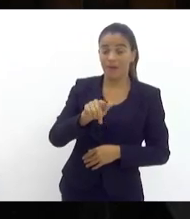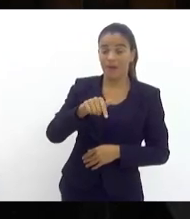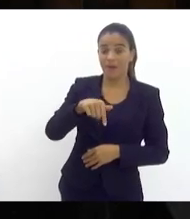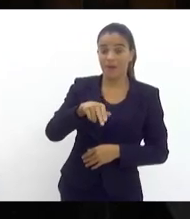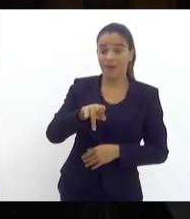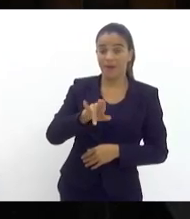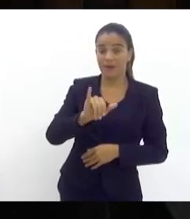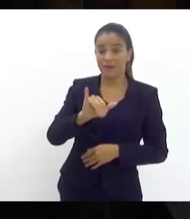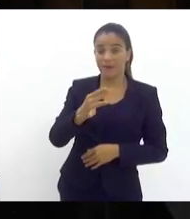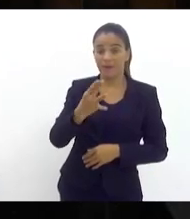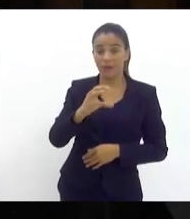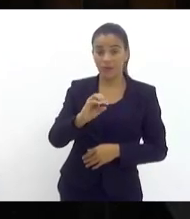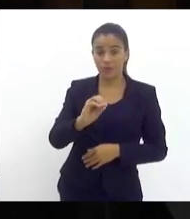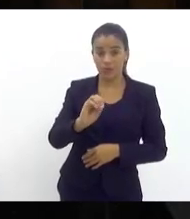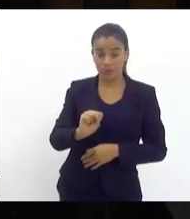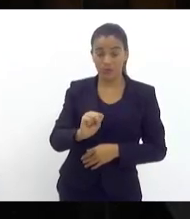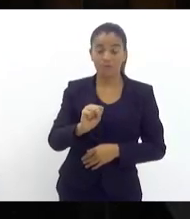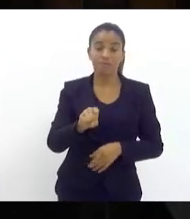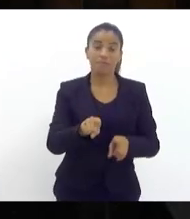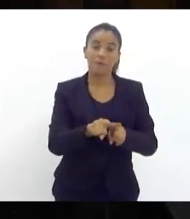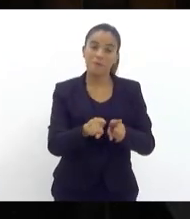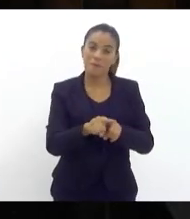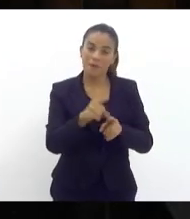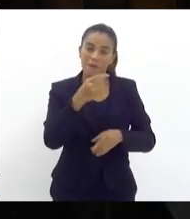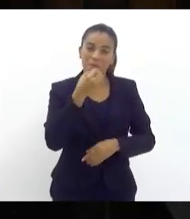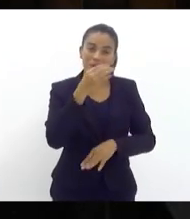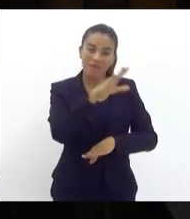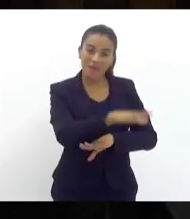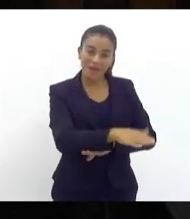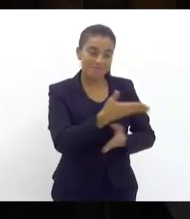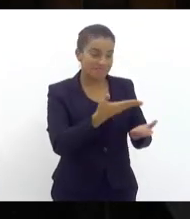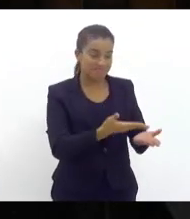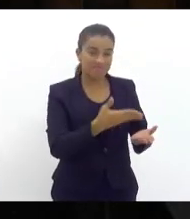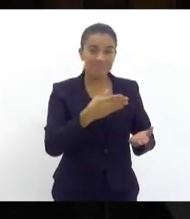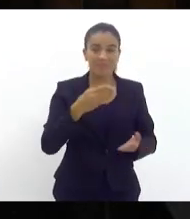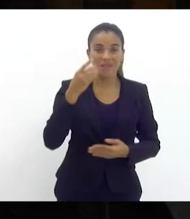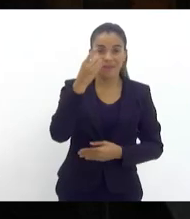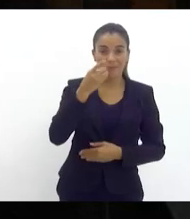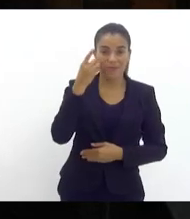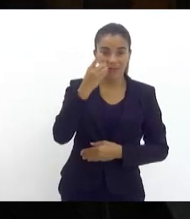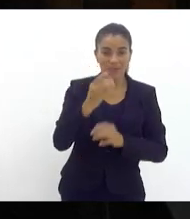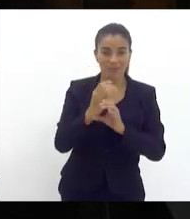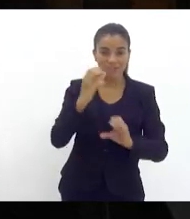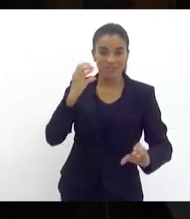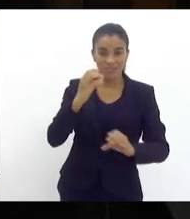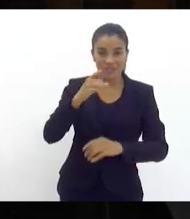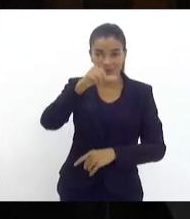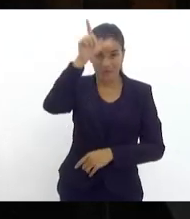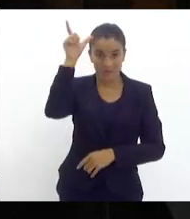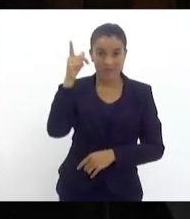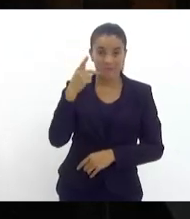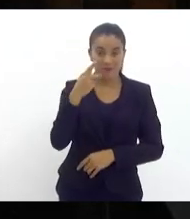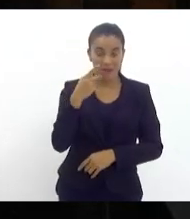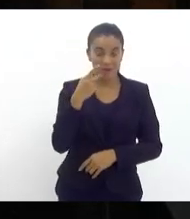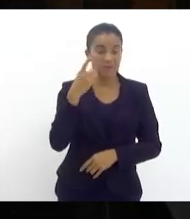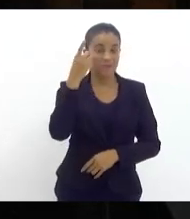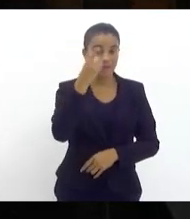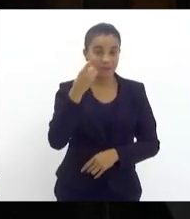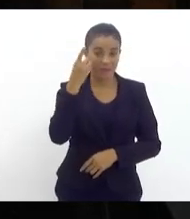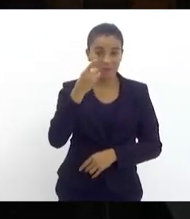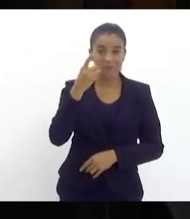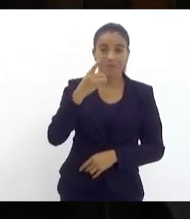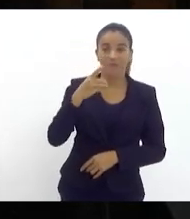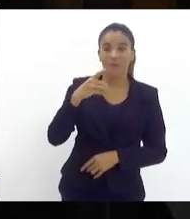Nobre colega Engenheiro Deputado Luiz Paulo Nobre Deputado Macedo